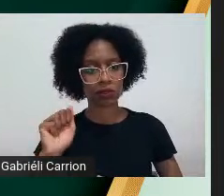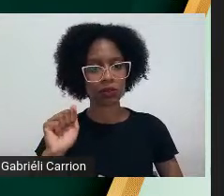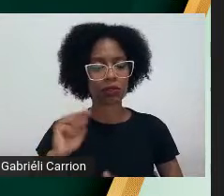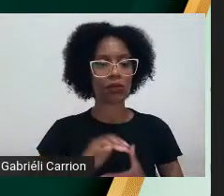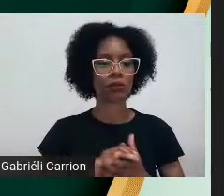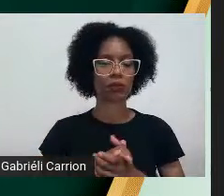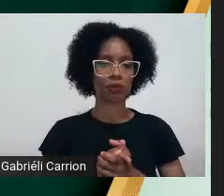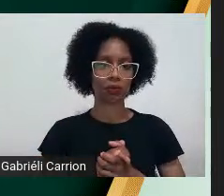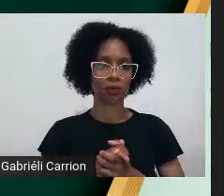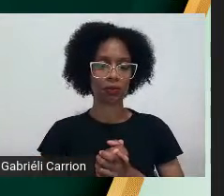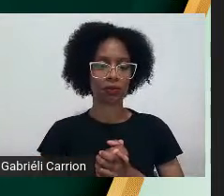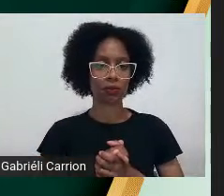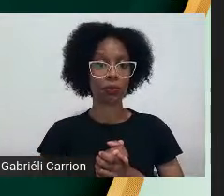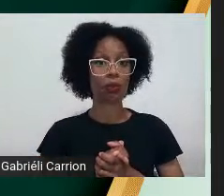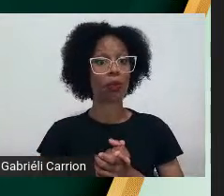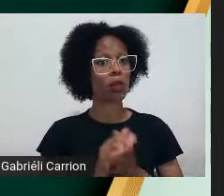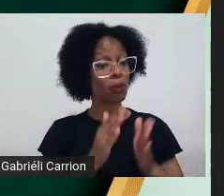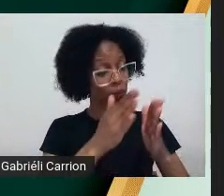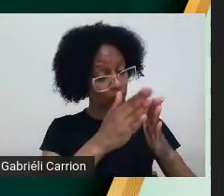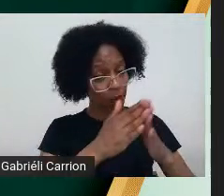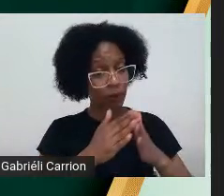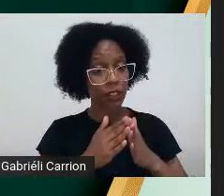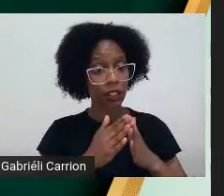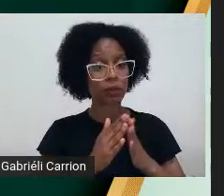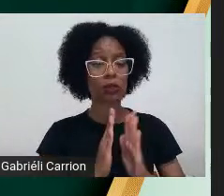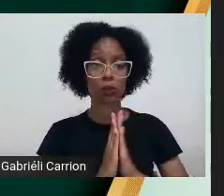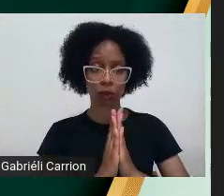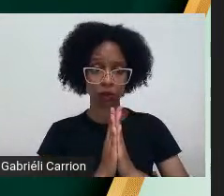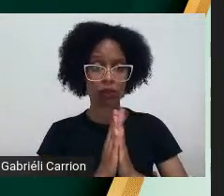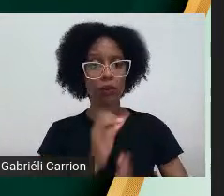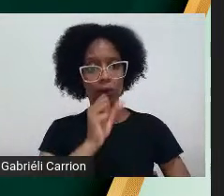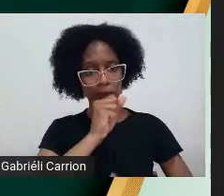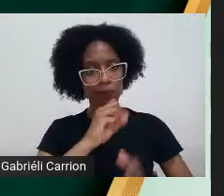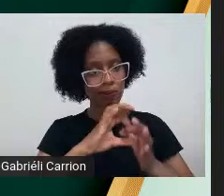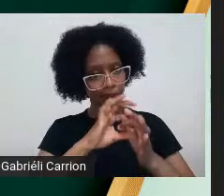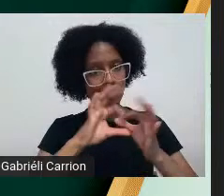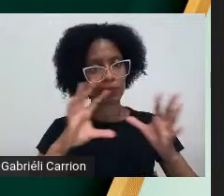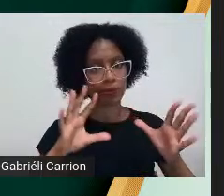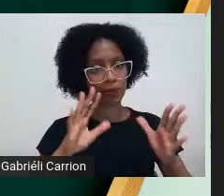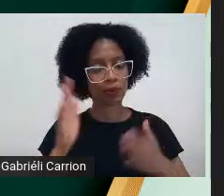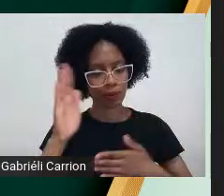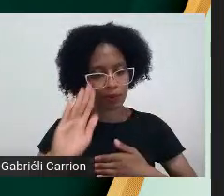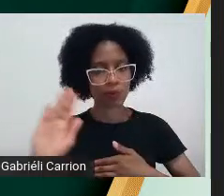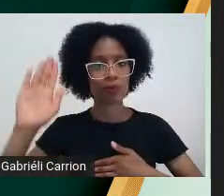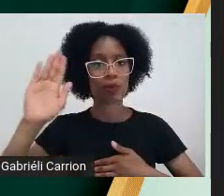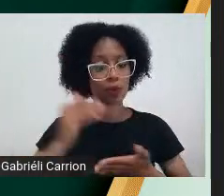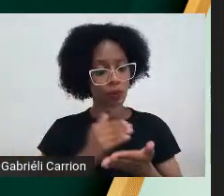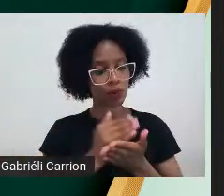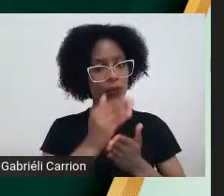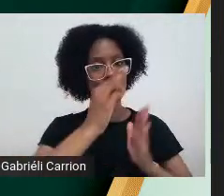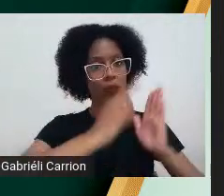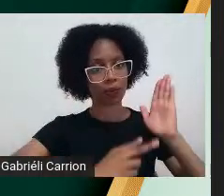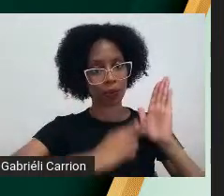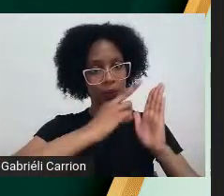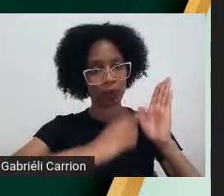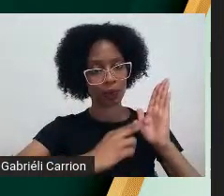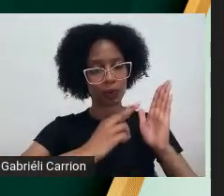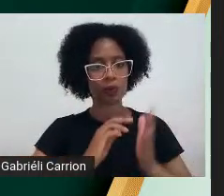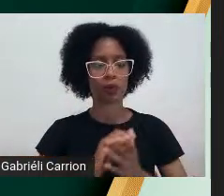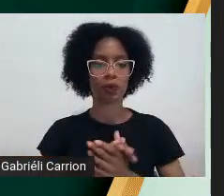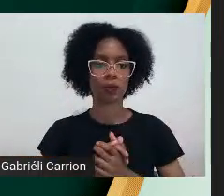Esfinini Trotto. Solicitamos a graduanda que abra seu microfone, erga sua mão direita e faça a leitura.